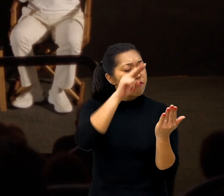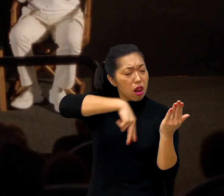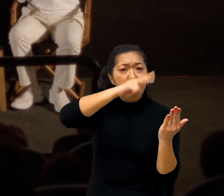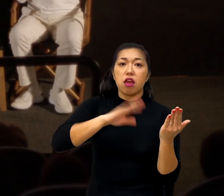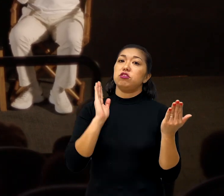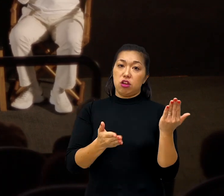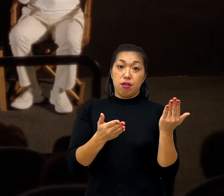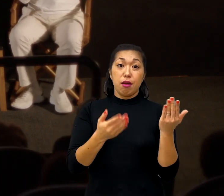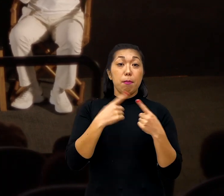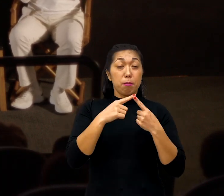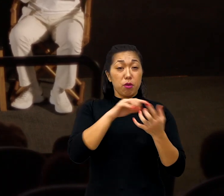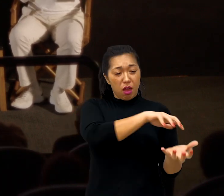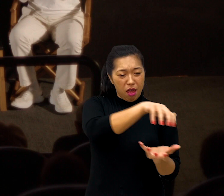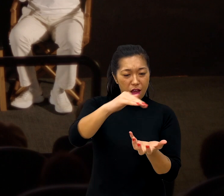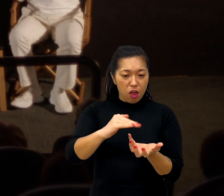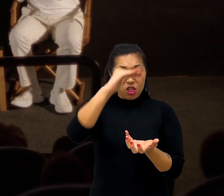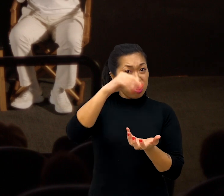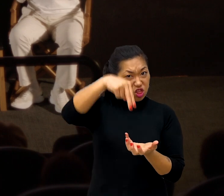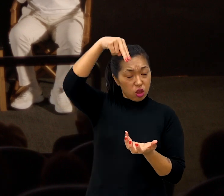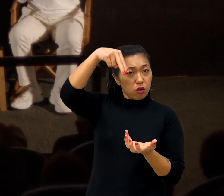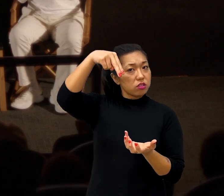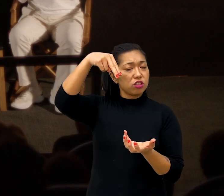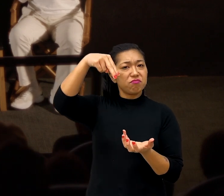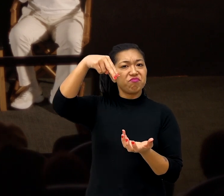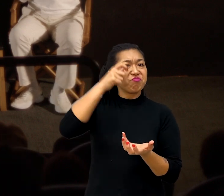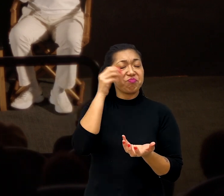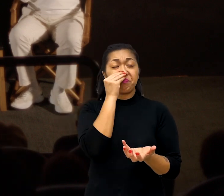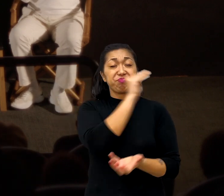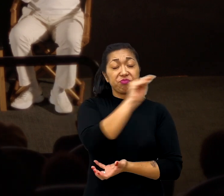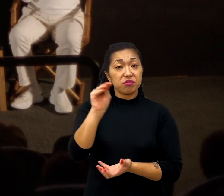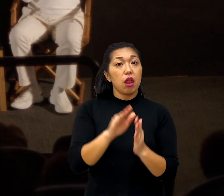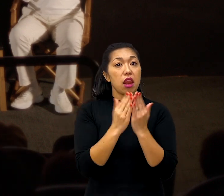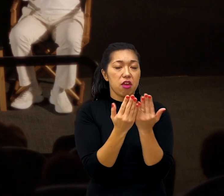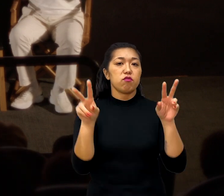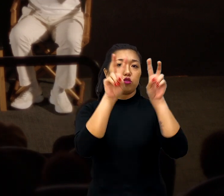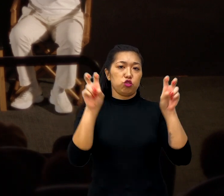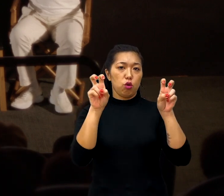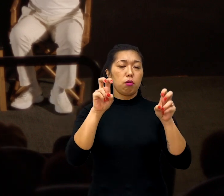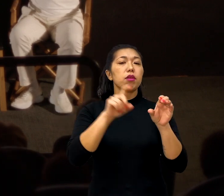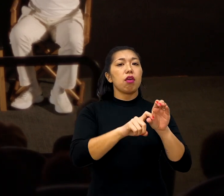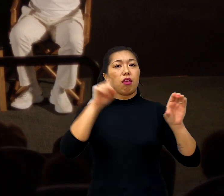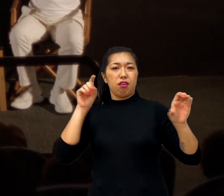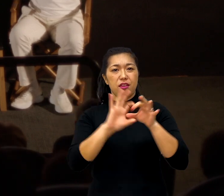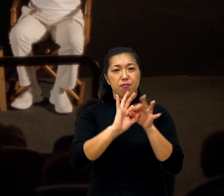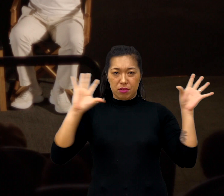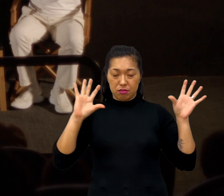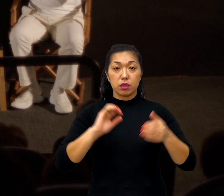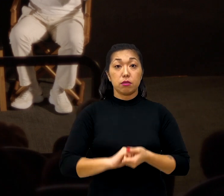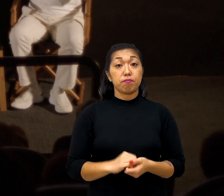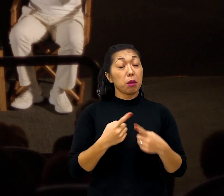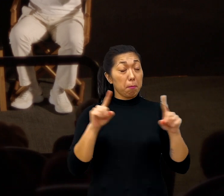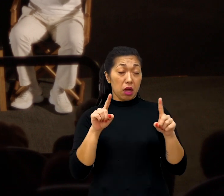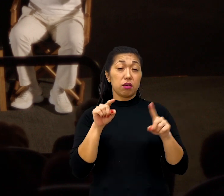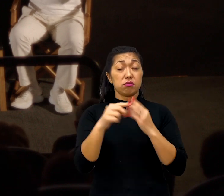interessa a leitura daqueles que escrevem a emancipação. Né? Então, mas como o Fanon escreveu